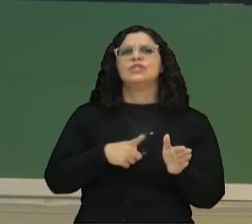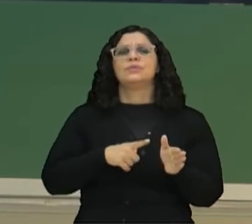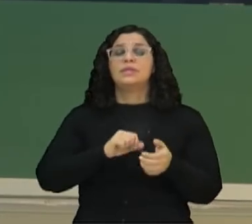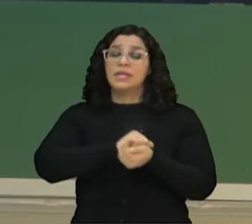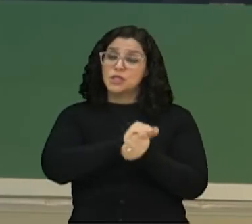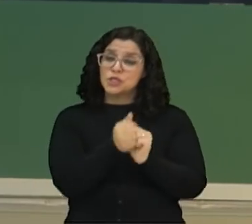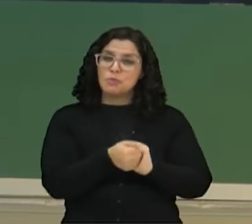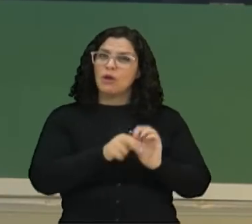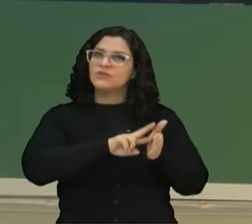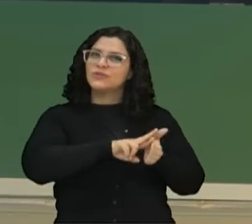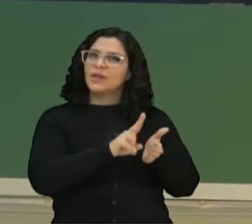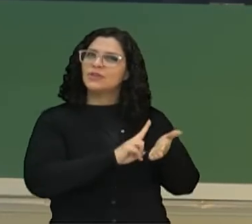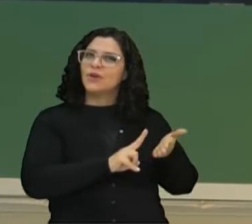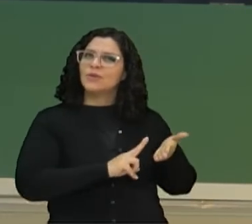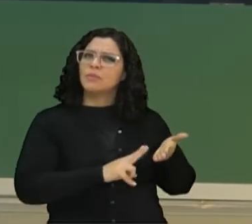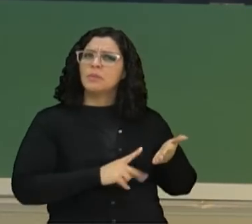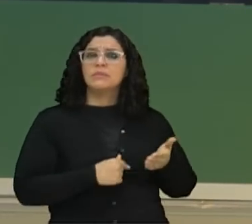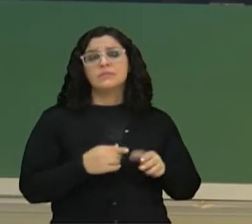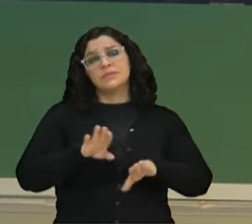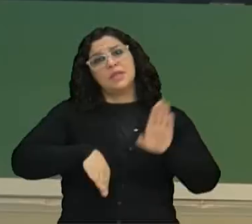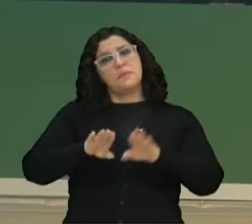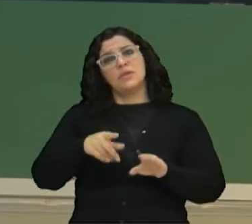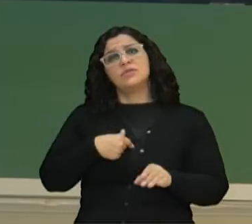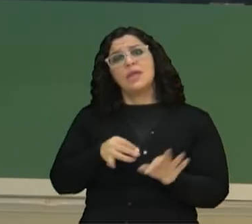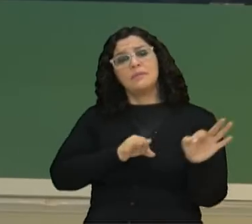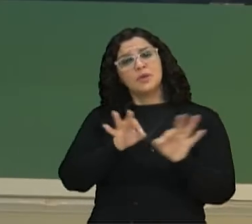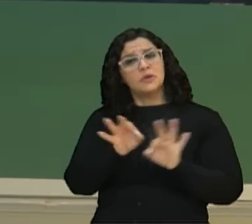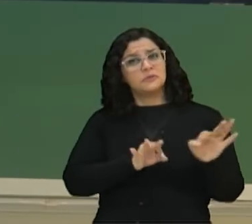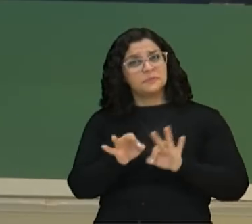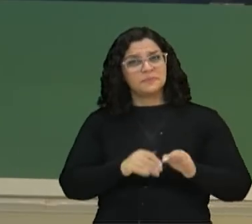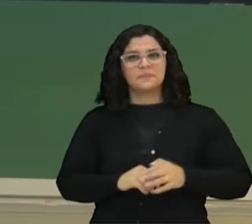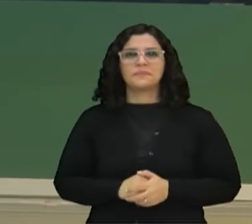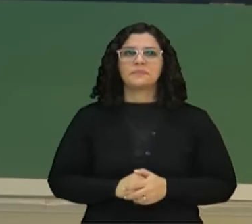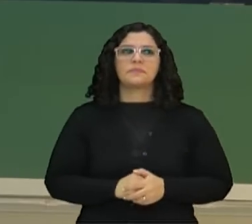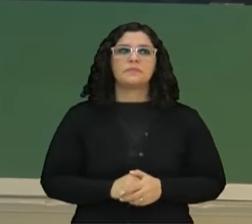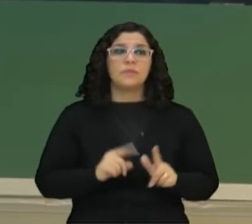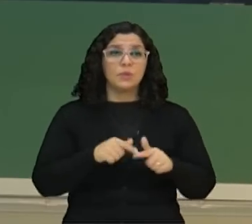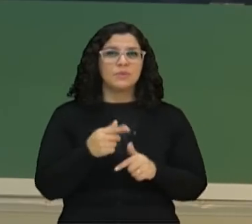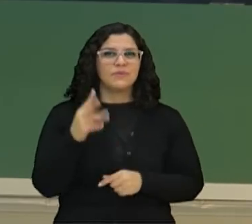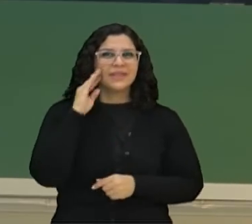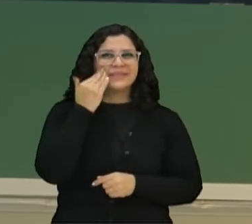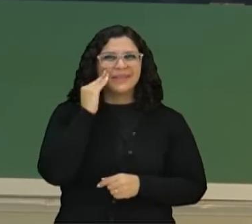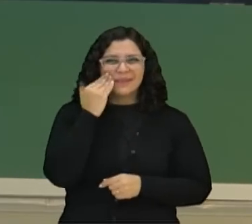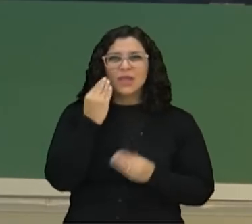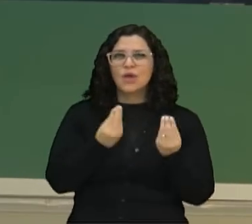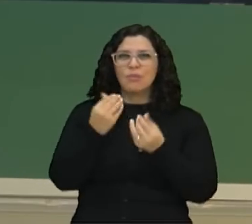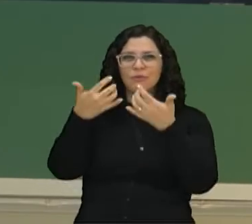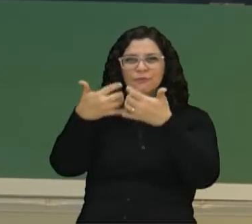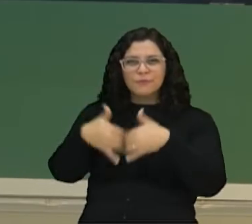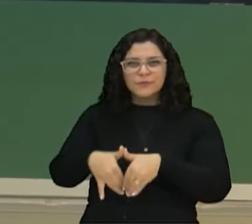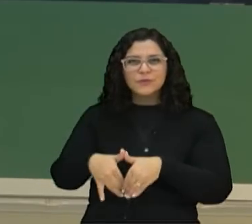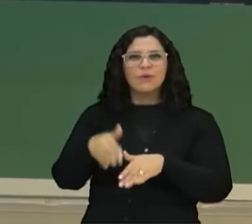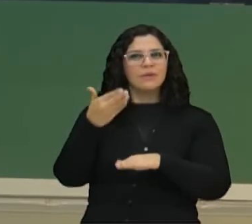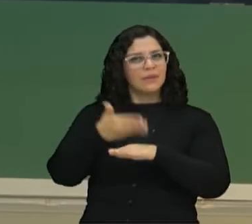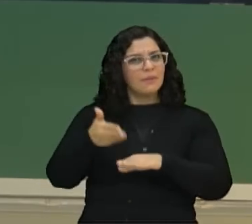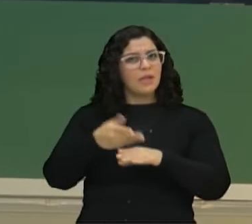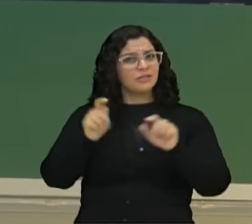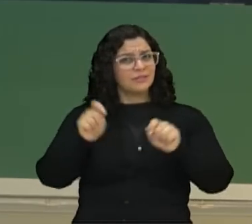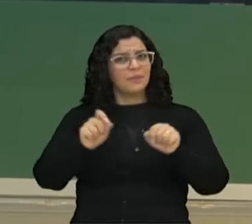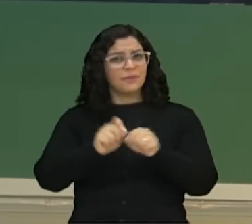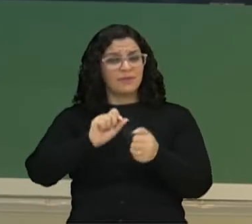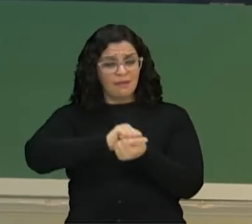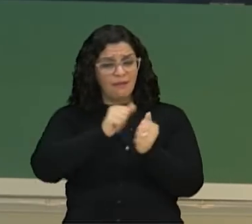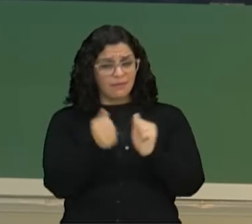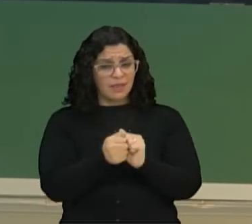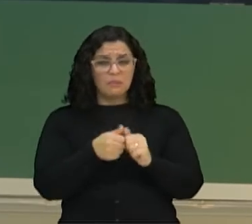modalidades esportivas, né? Vai muito da criatividade, mas, né? Deu bem para vocês entenderem como é bacana e como a gente consegue